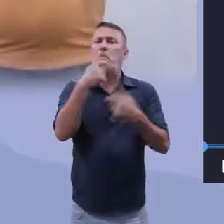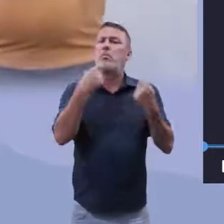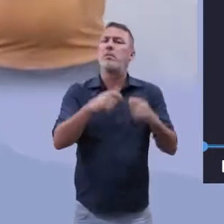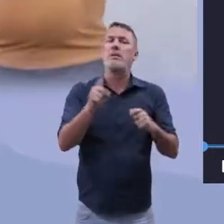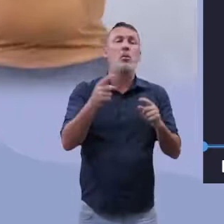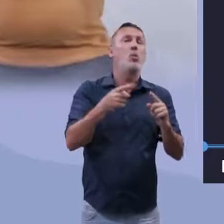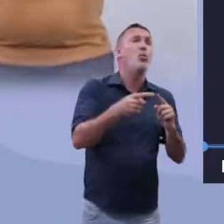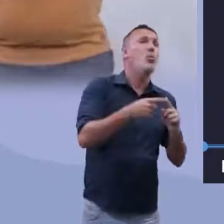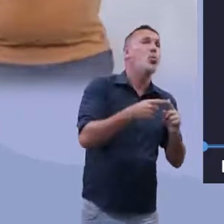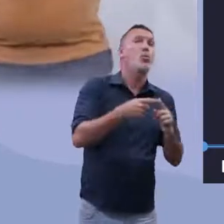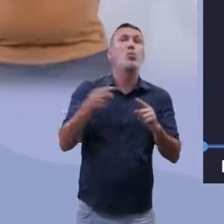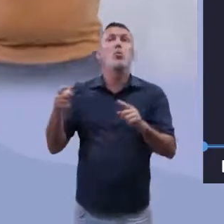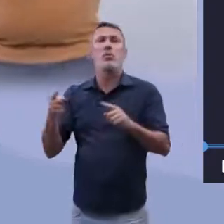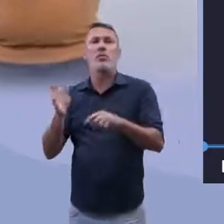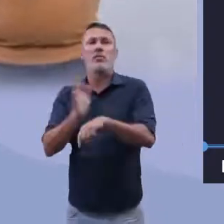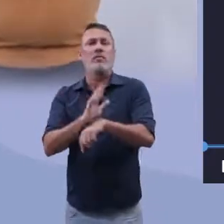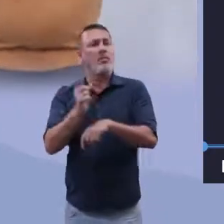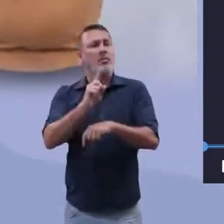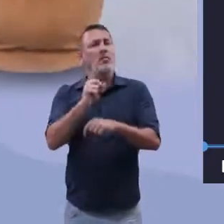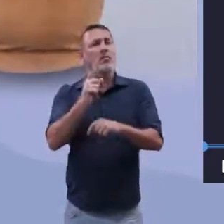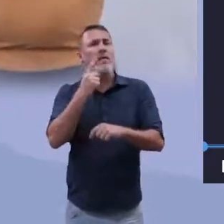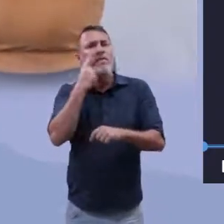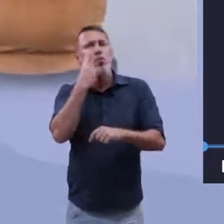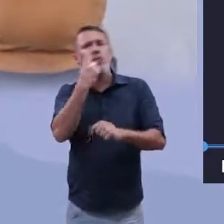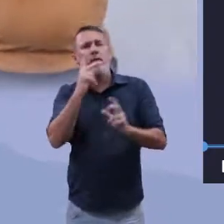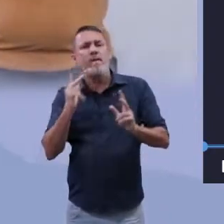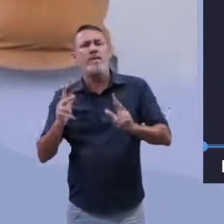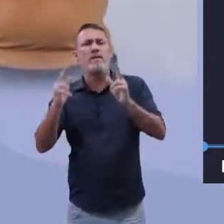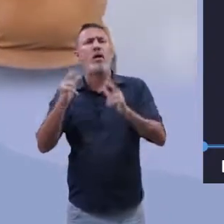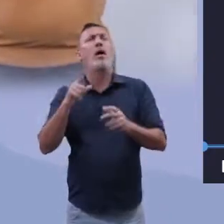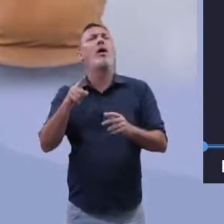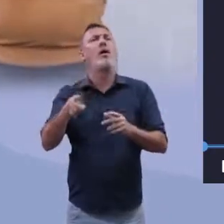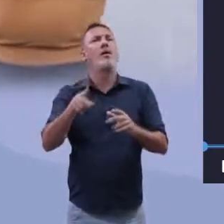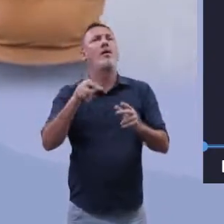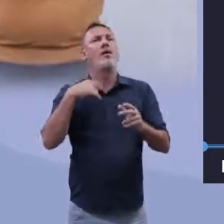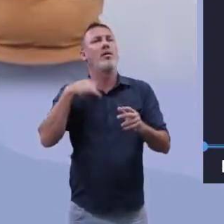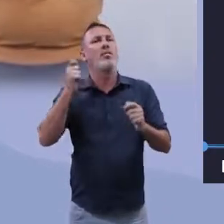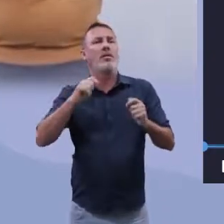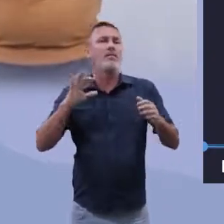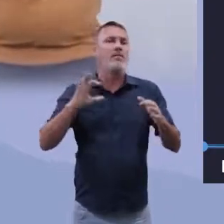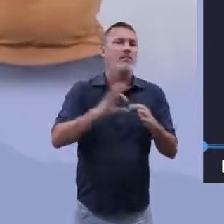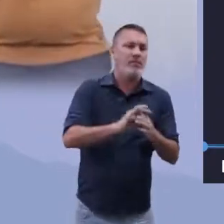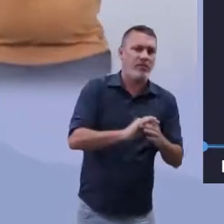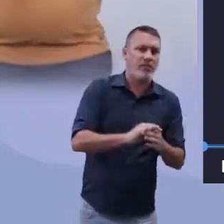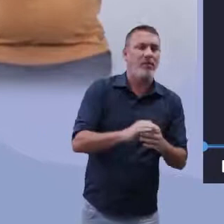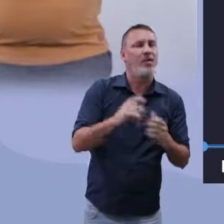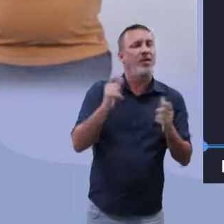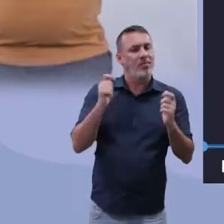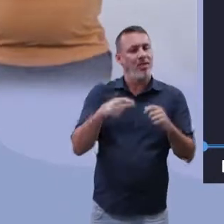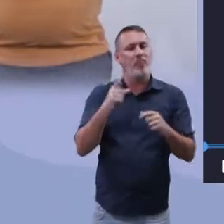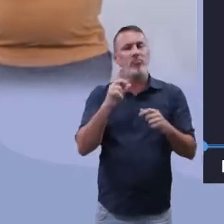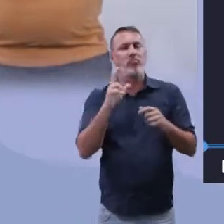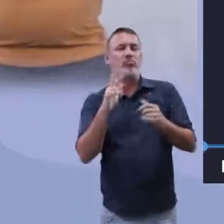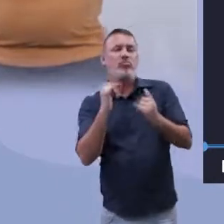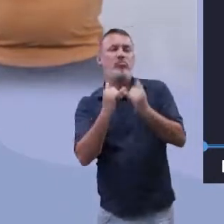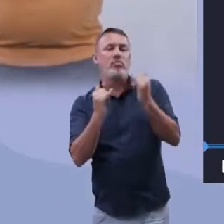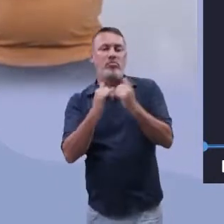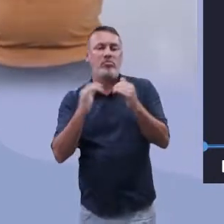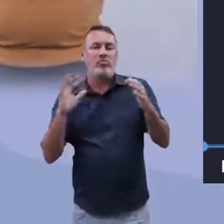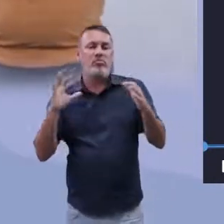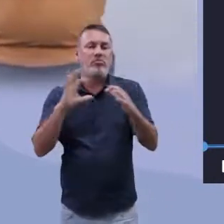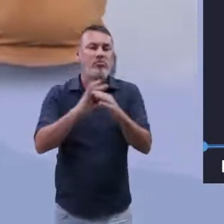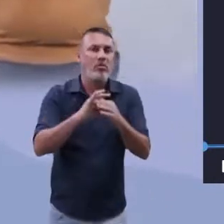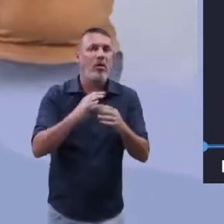falei com vocês? Não necessariamente o filme precisa falar sobre fake news. mas um trecho do